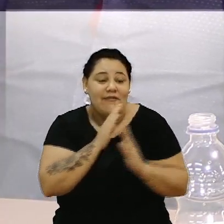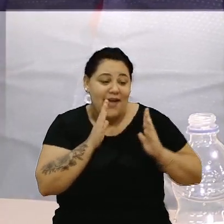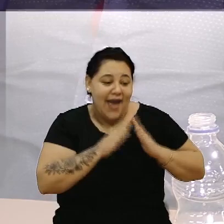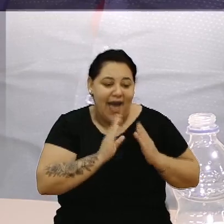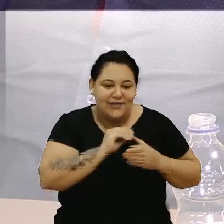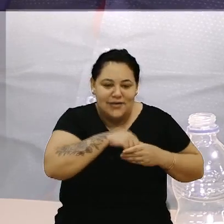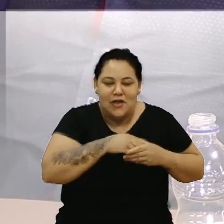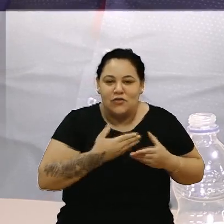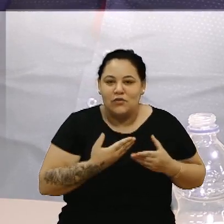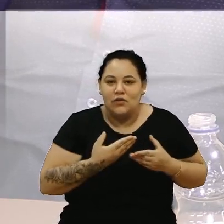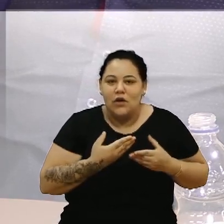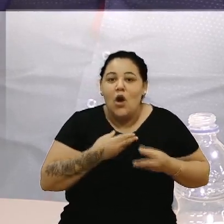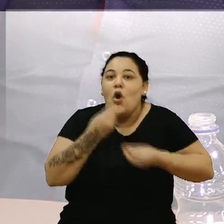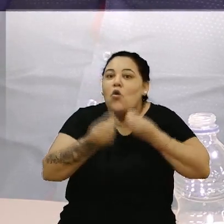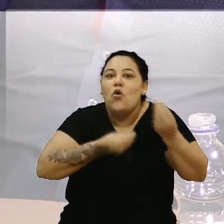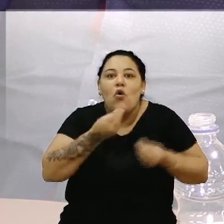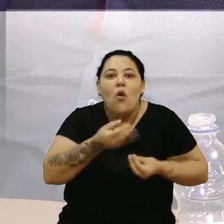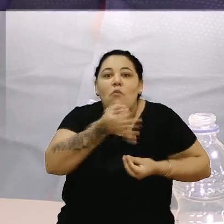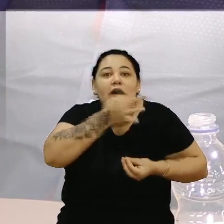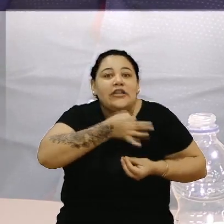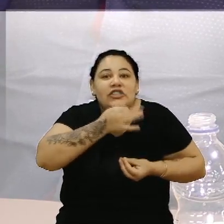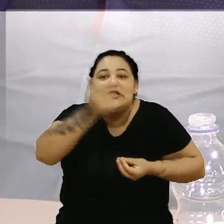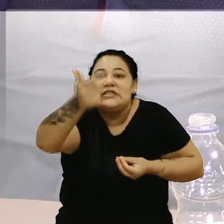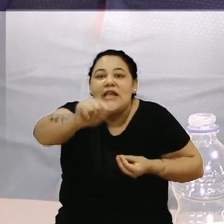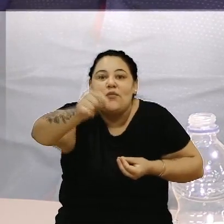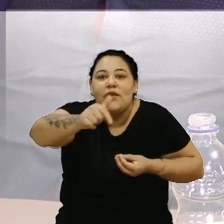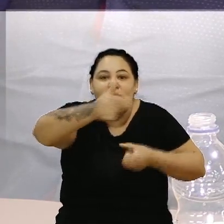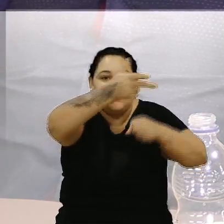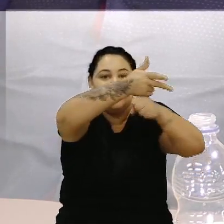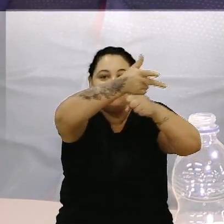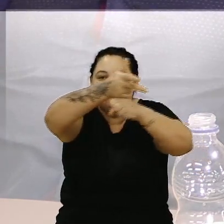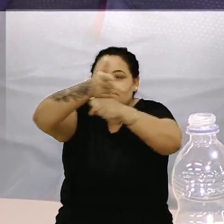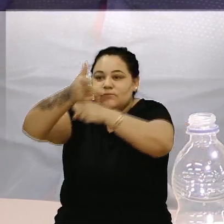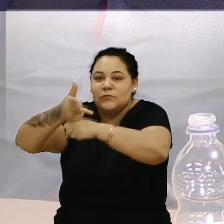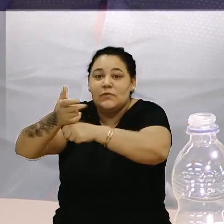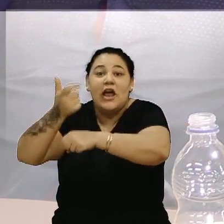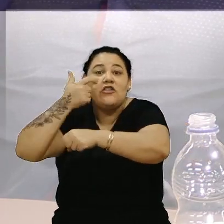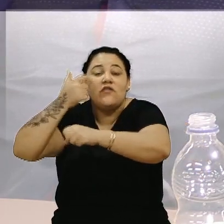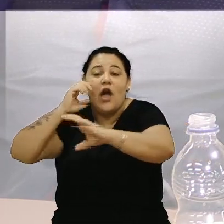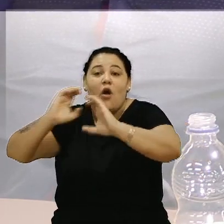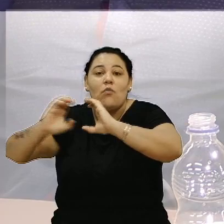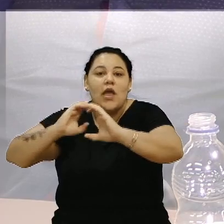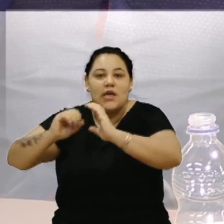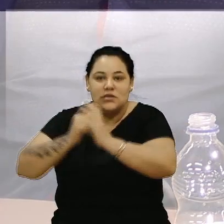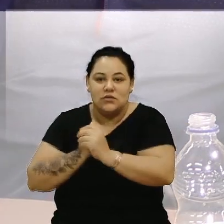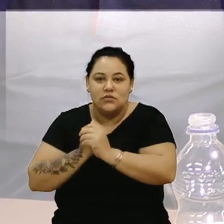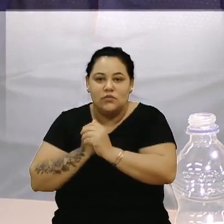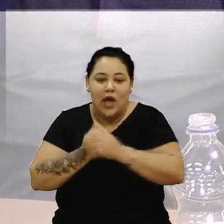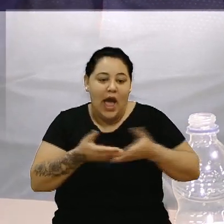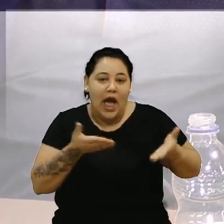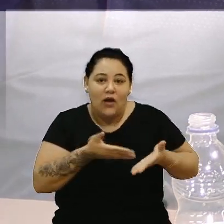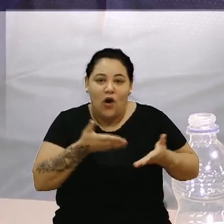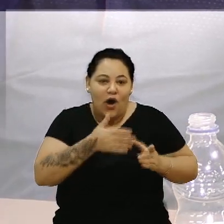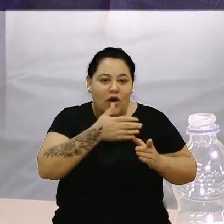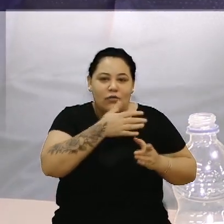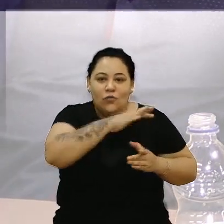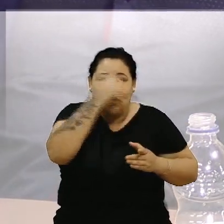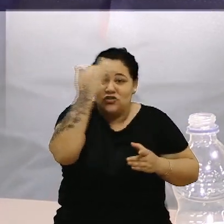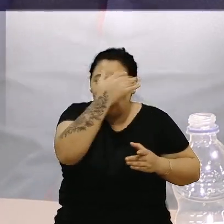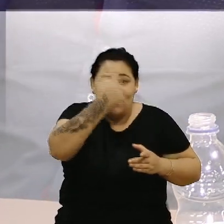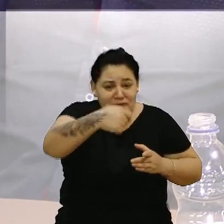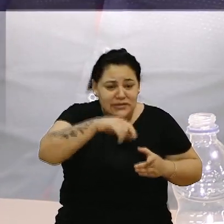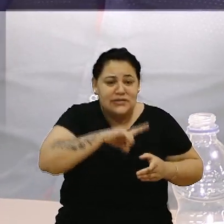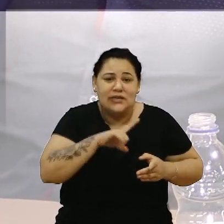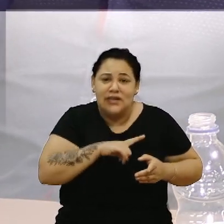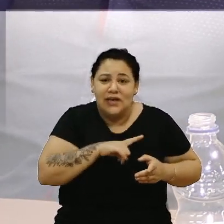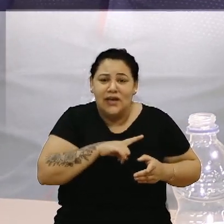Sul não tem drones disponíveis para a gente poder ter comunicação num caso desse? Agora, o prefeito Adiló tem que ter a disponibilidade de um helicóptero emprestado